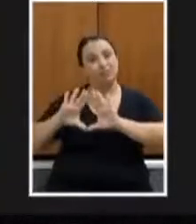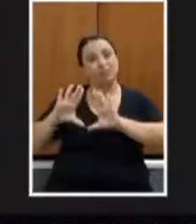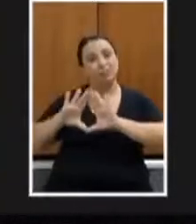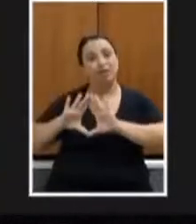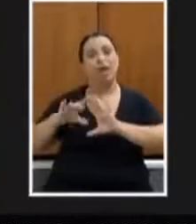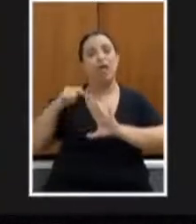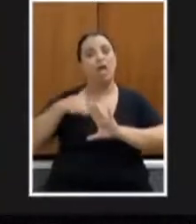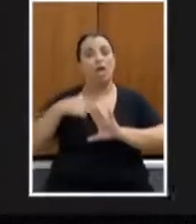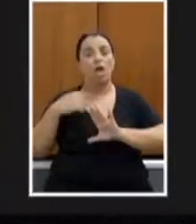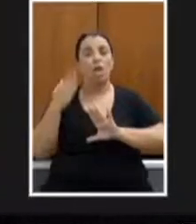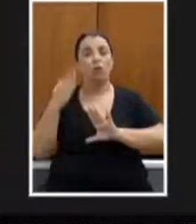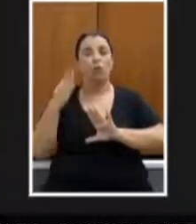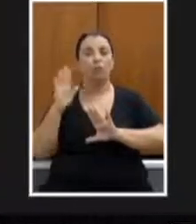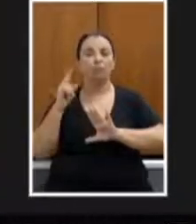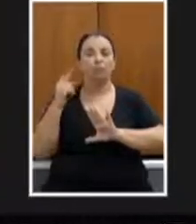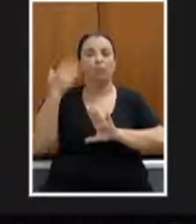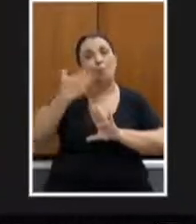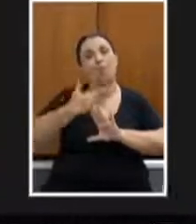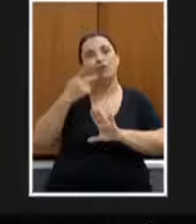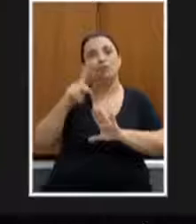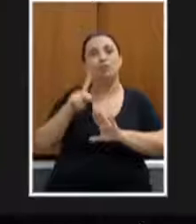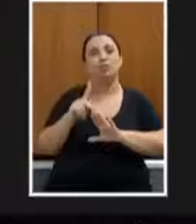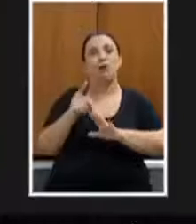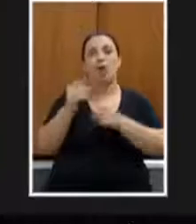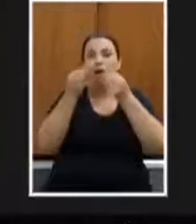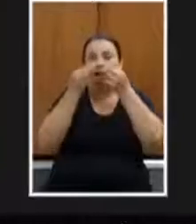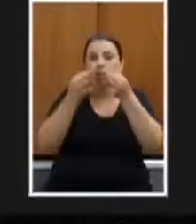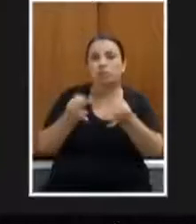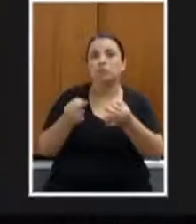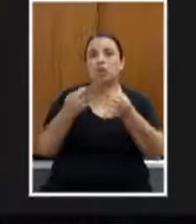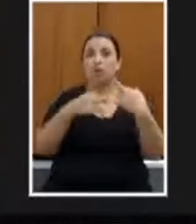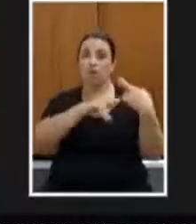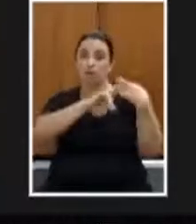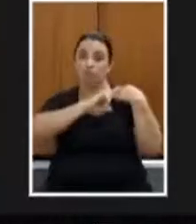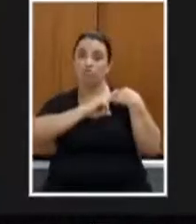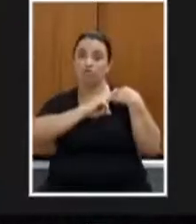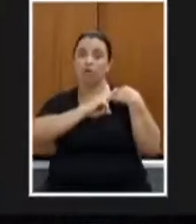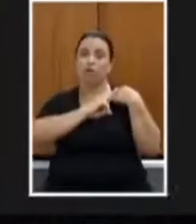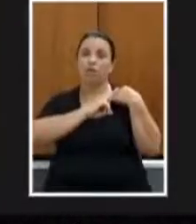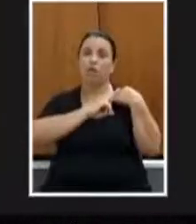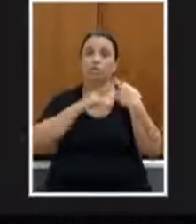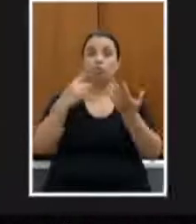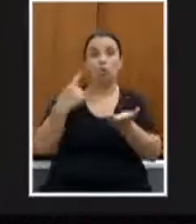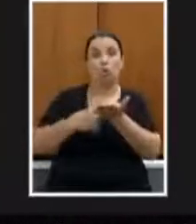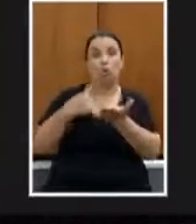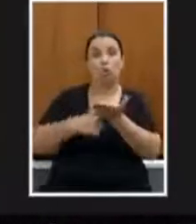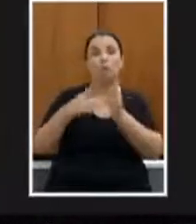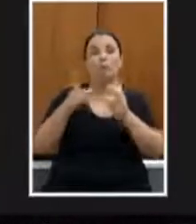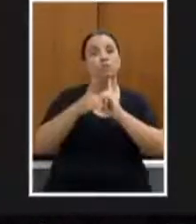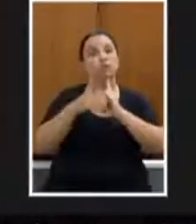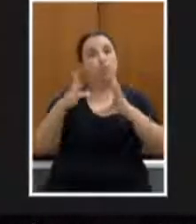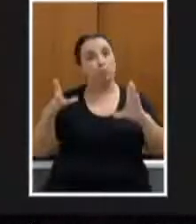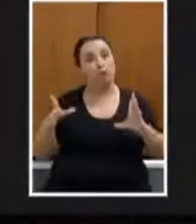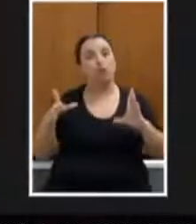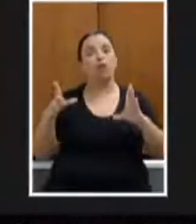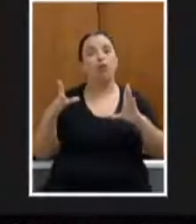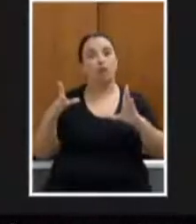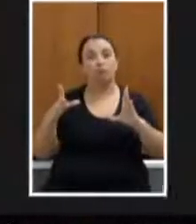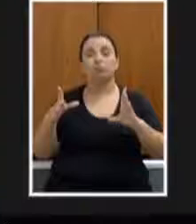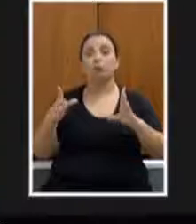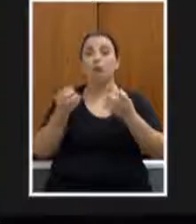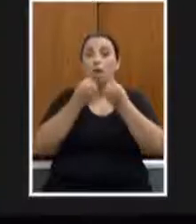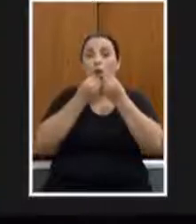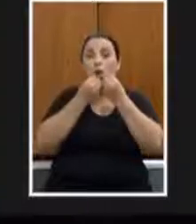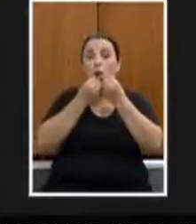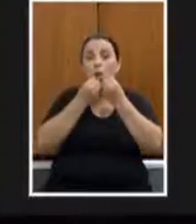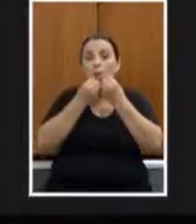sou testemunha do seu cuidado, da sua atenção, da sua responsabilidade e o seu compromisso com a democracia, com o bem-estar